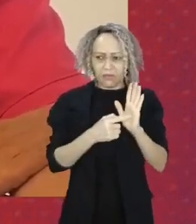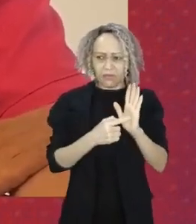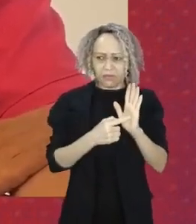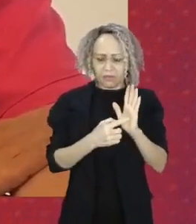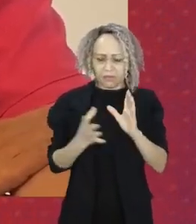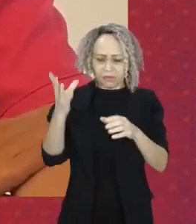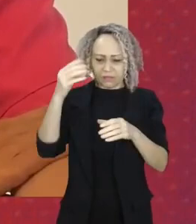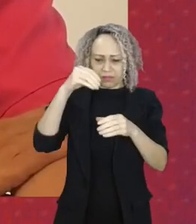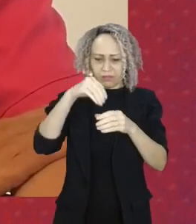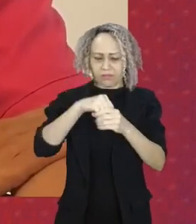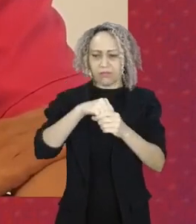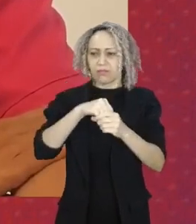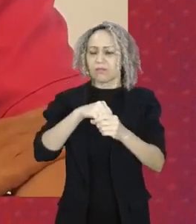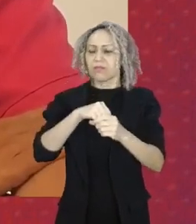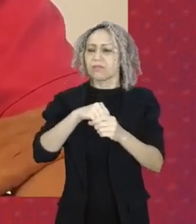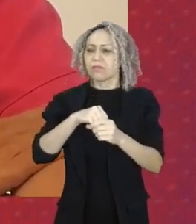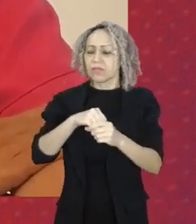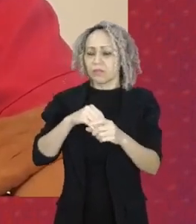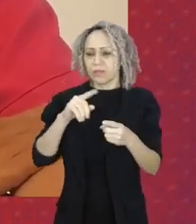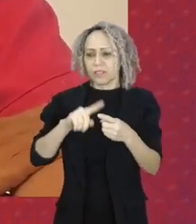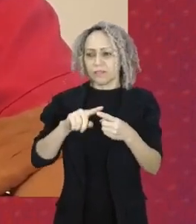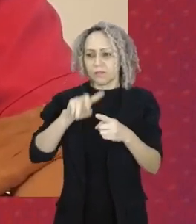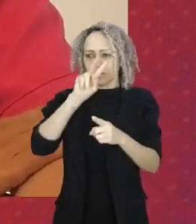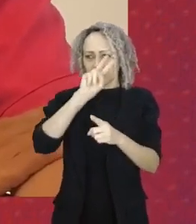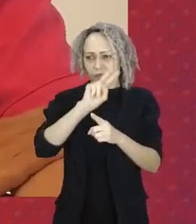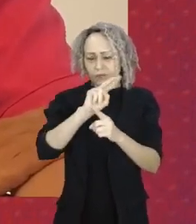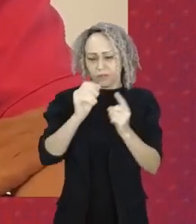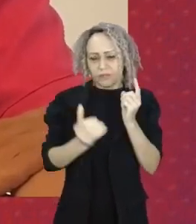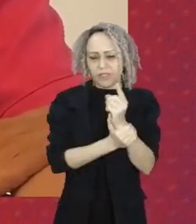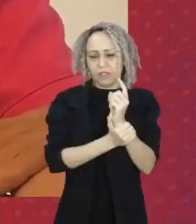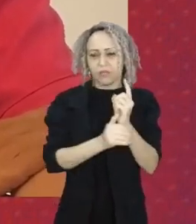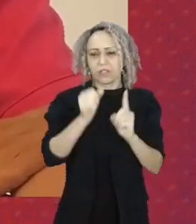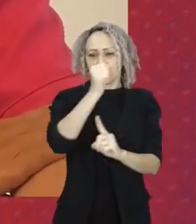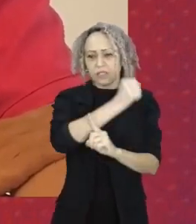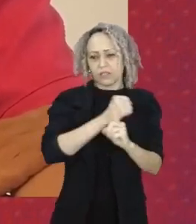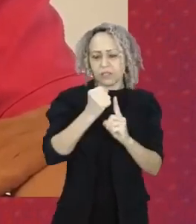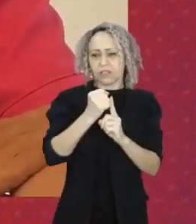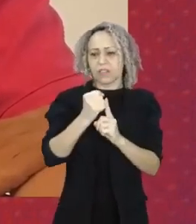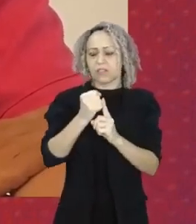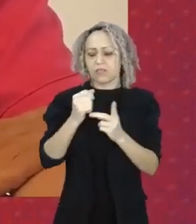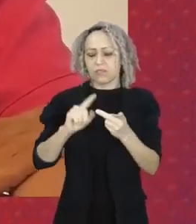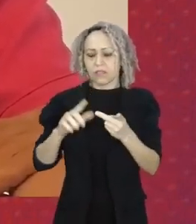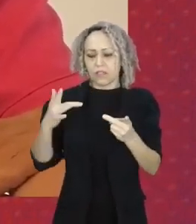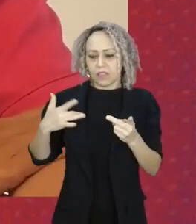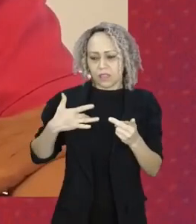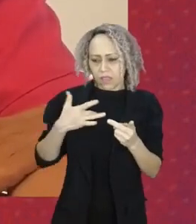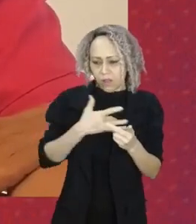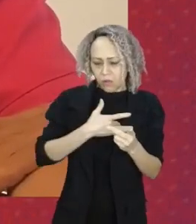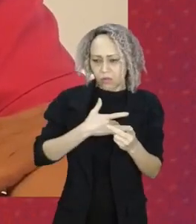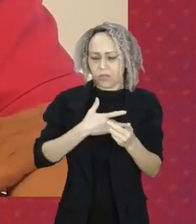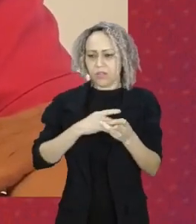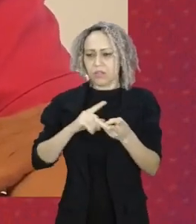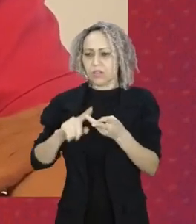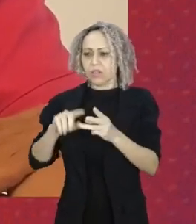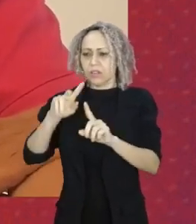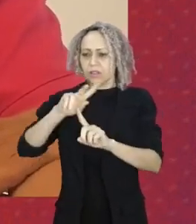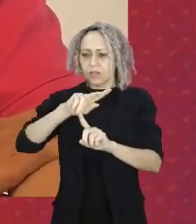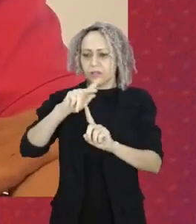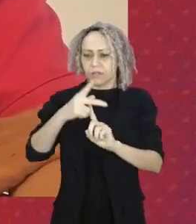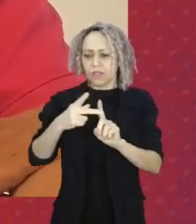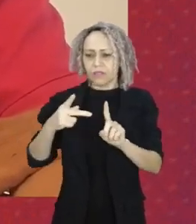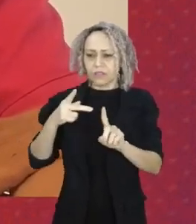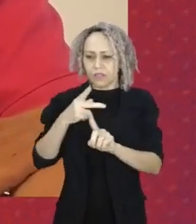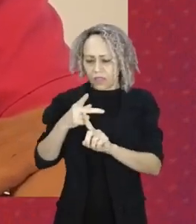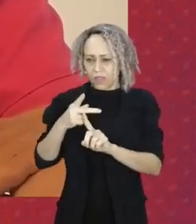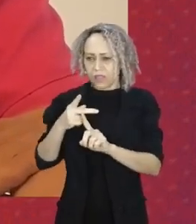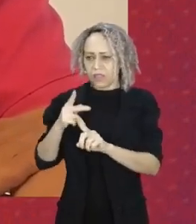Seguridade Social, Saúde, Previdência e Assistência ainda deixam grandes